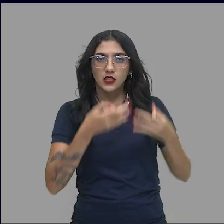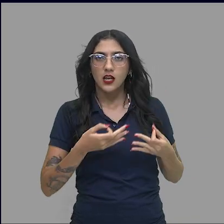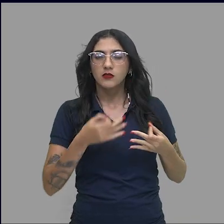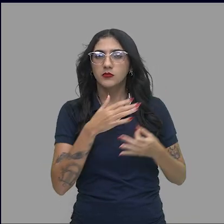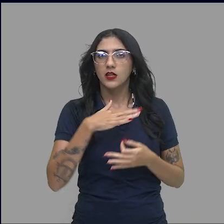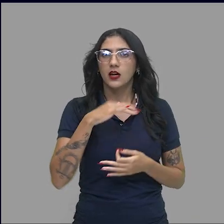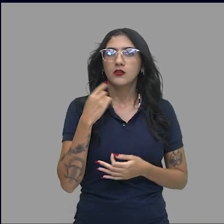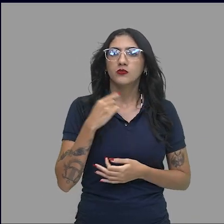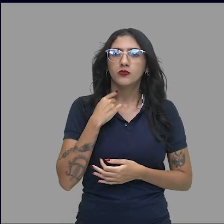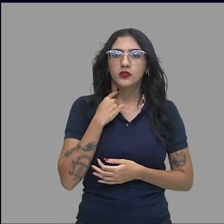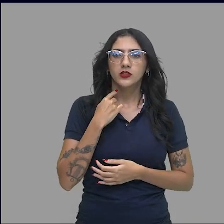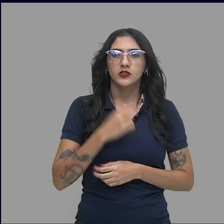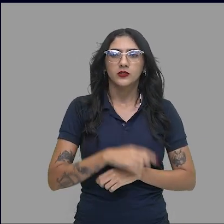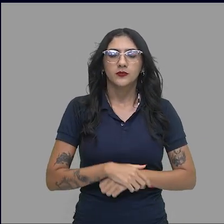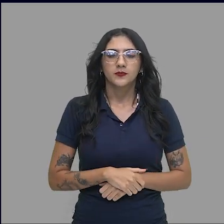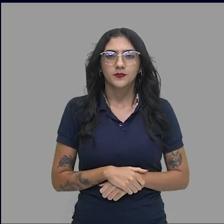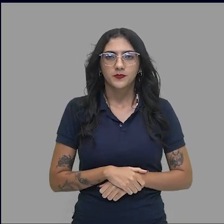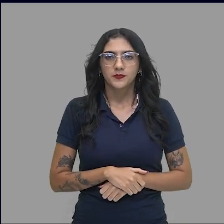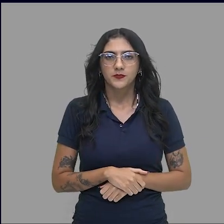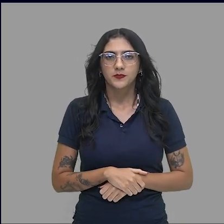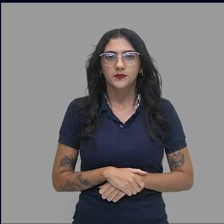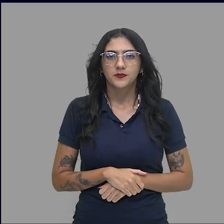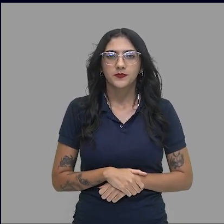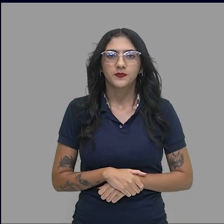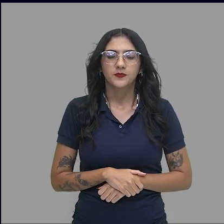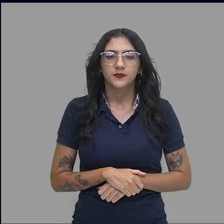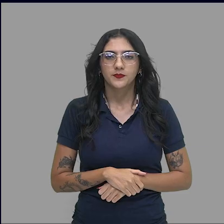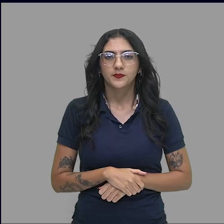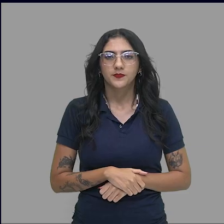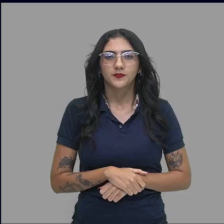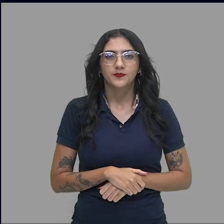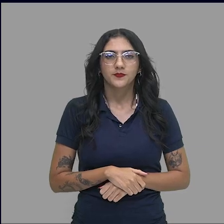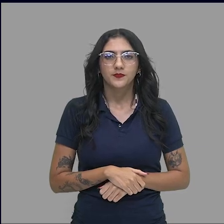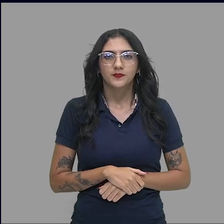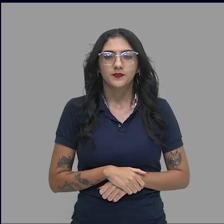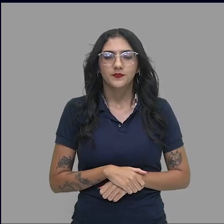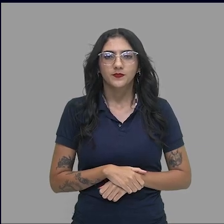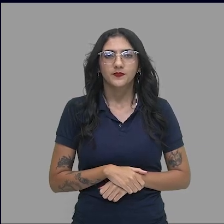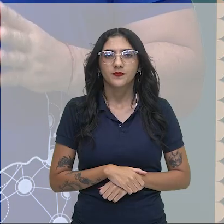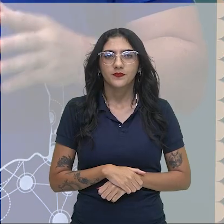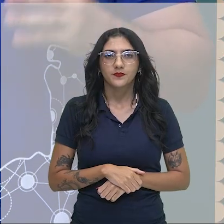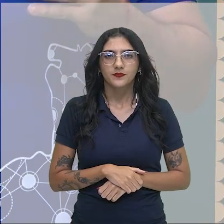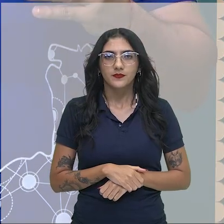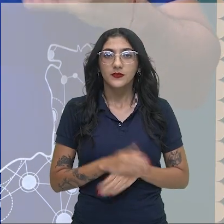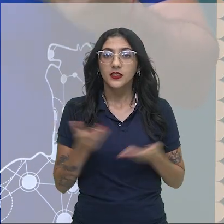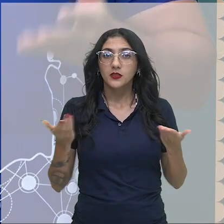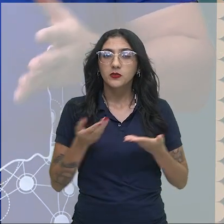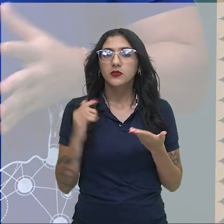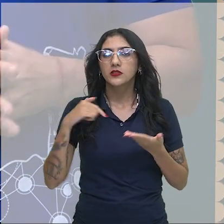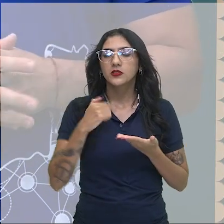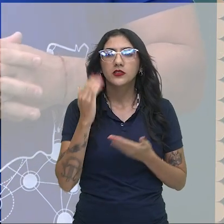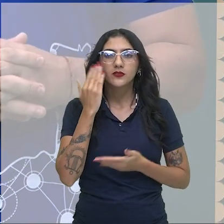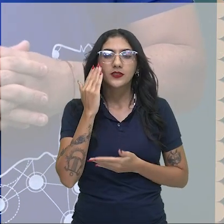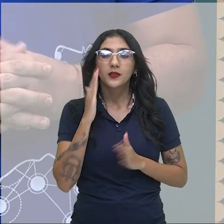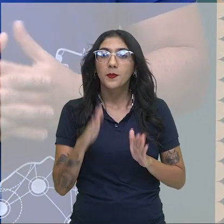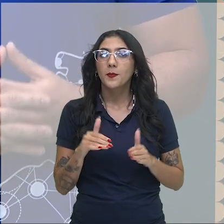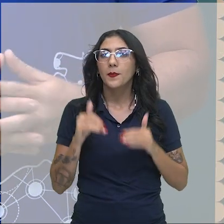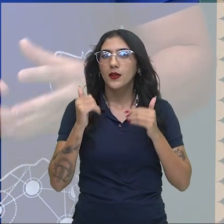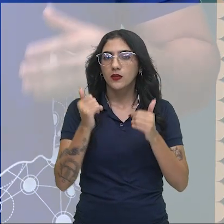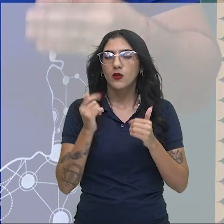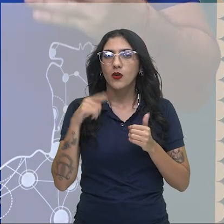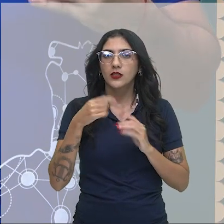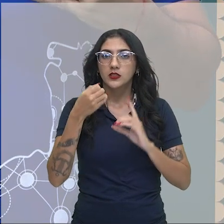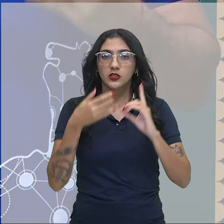jurídica. Beleza? E vamos agora falar um pouquinho sobre reading comprehension de discursos